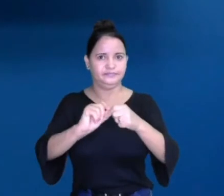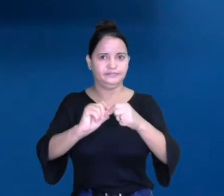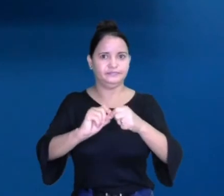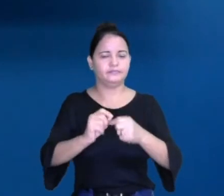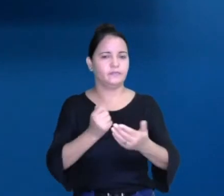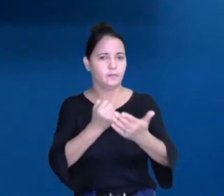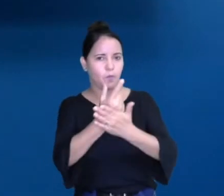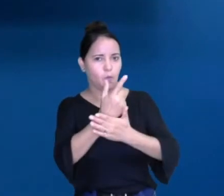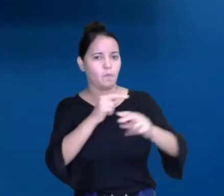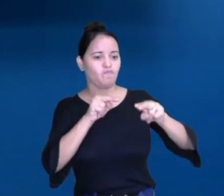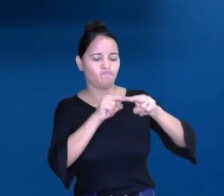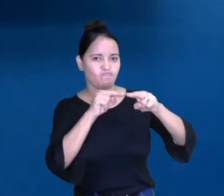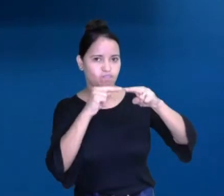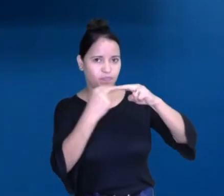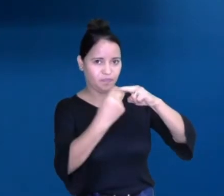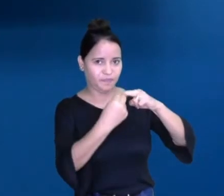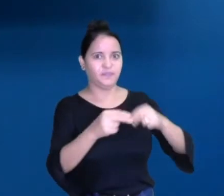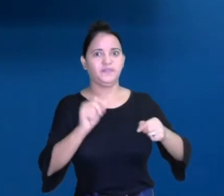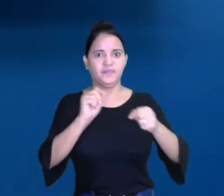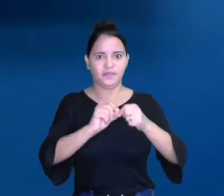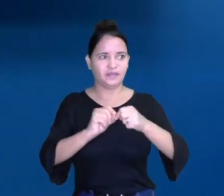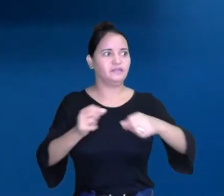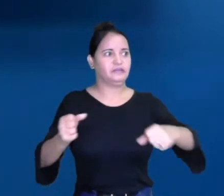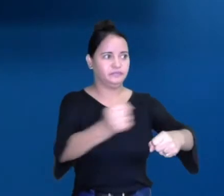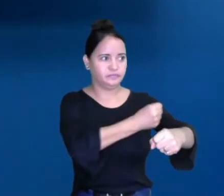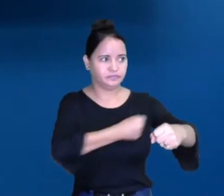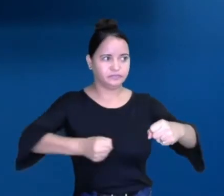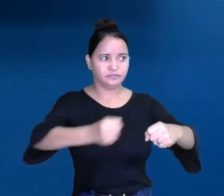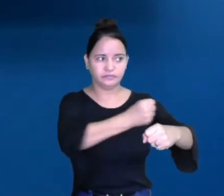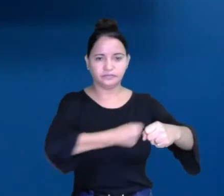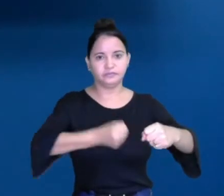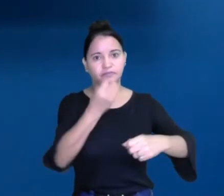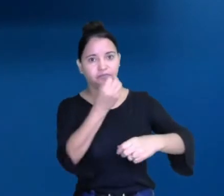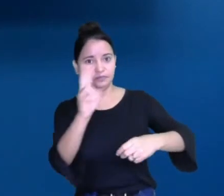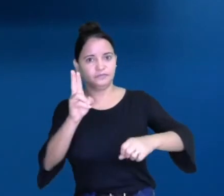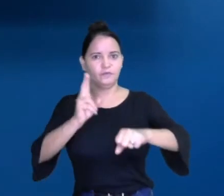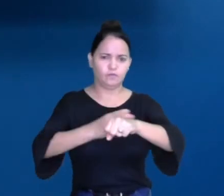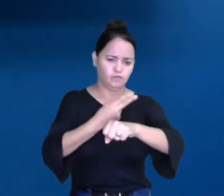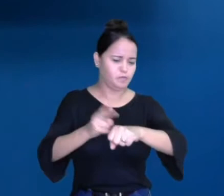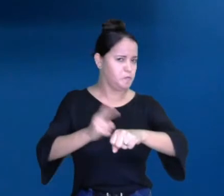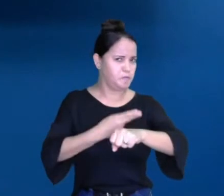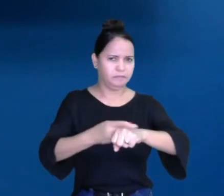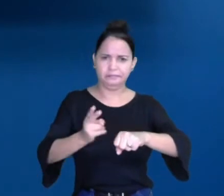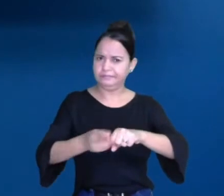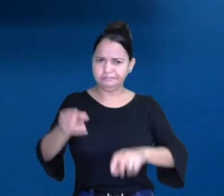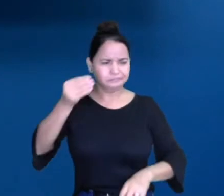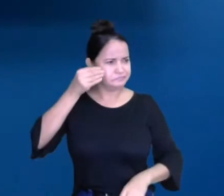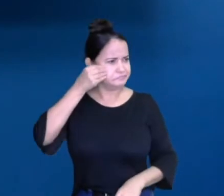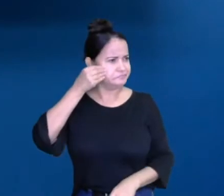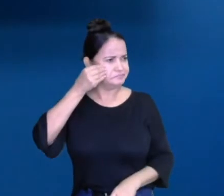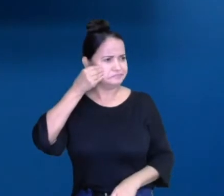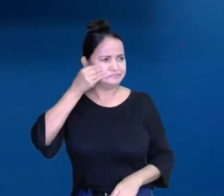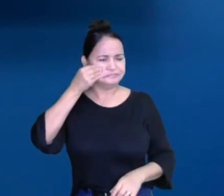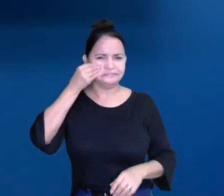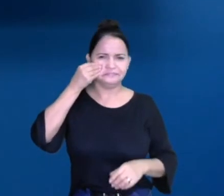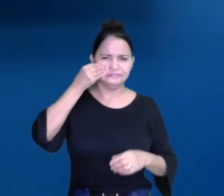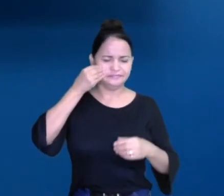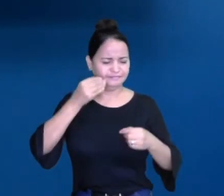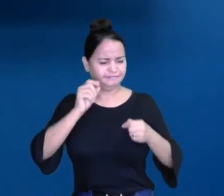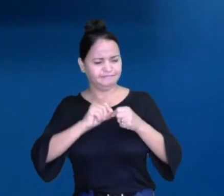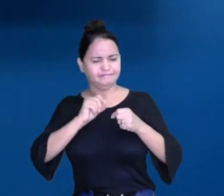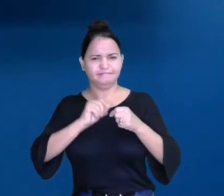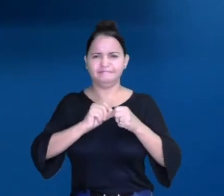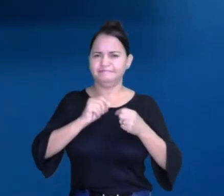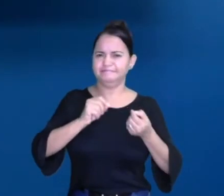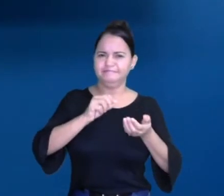pode comprar uma pizza, fazer um bolo, trazer chocolate, o que vocês puderem trazer para dentro de casa e fazer essa dinâmica aí